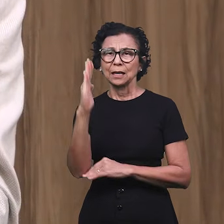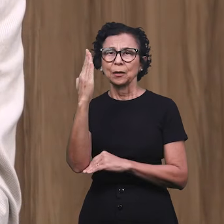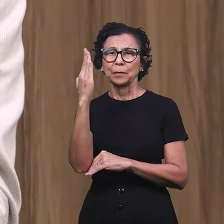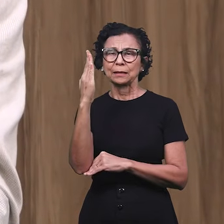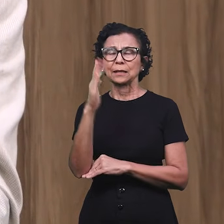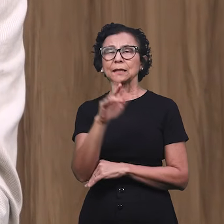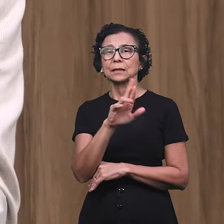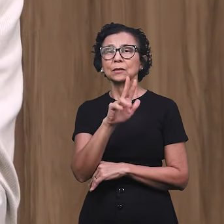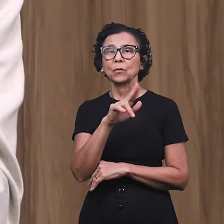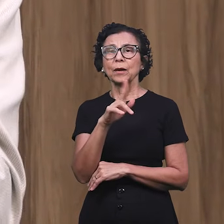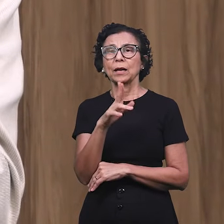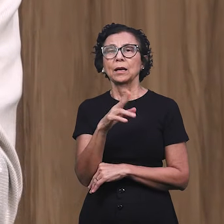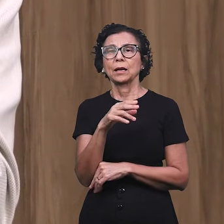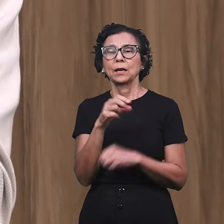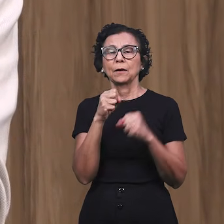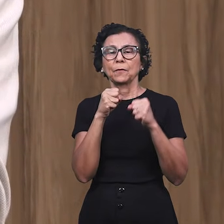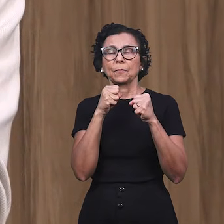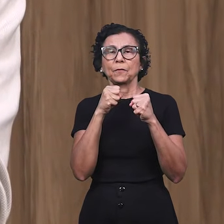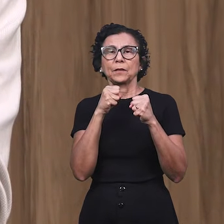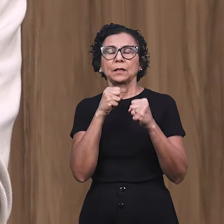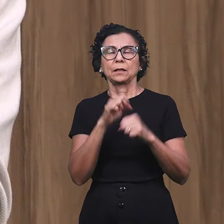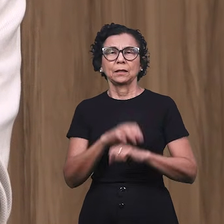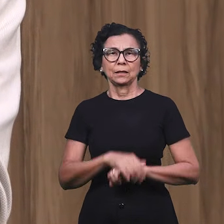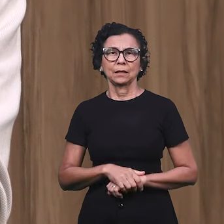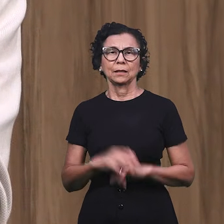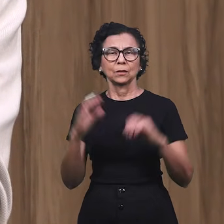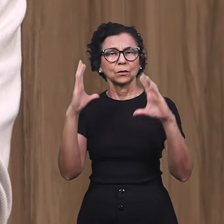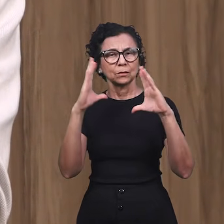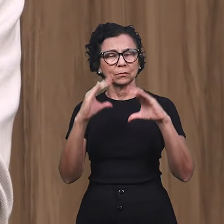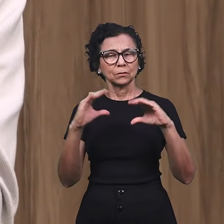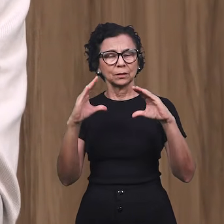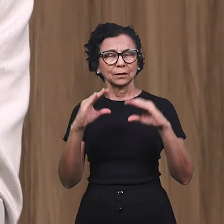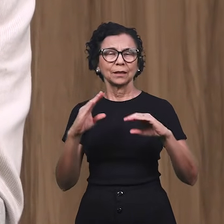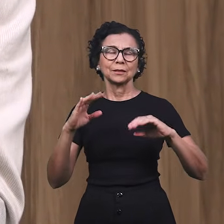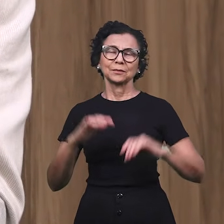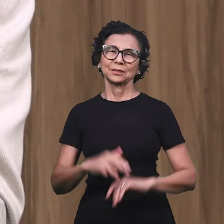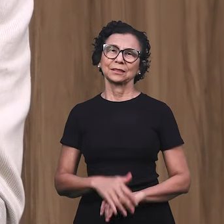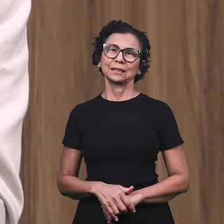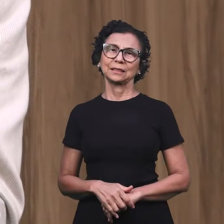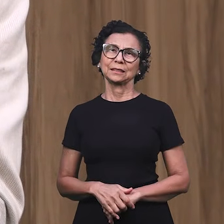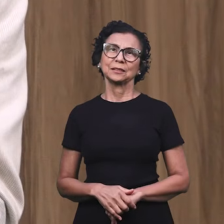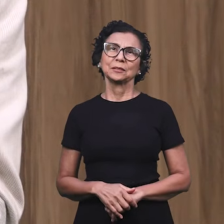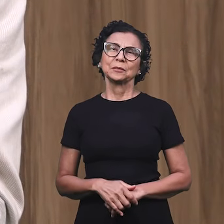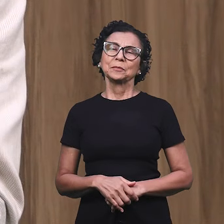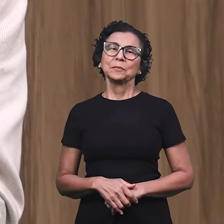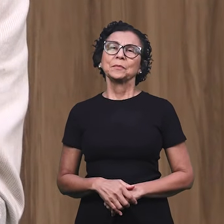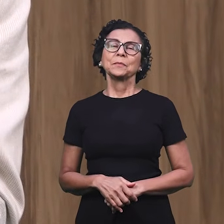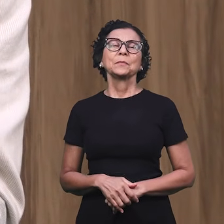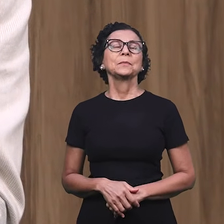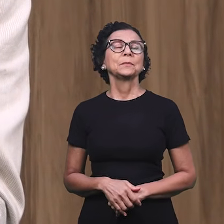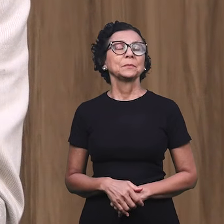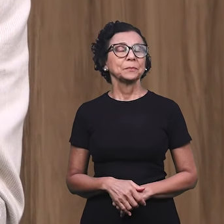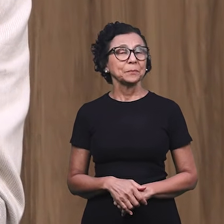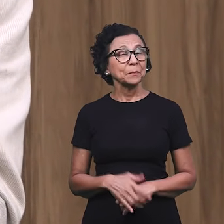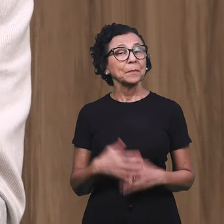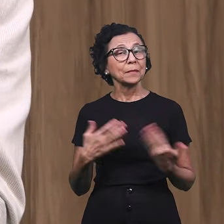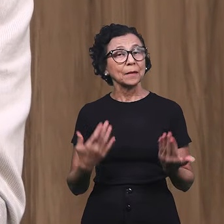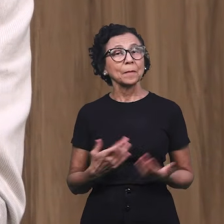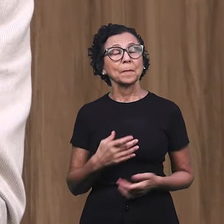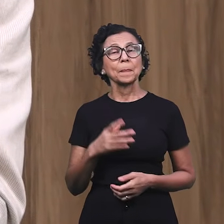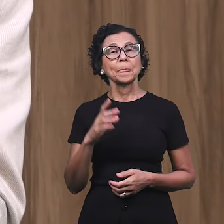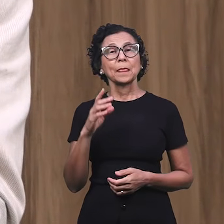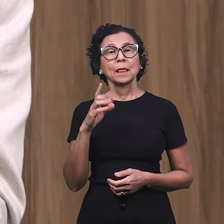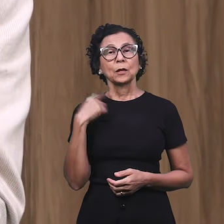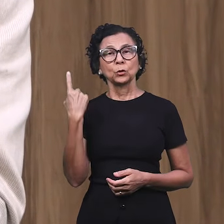não é fria. Ela cria esse ambiente assim confortável. E eu acho que é esse ambiente que o Senhor quer na nossa